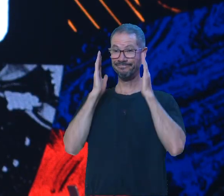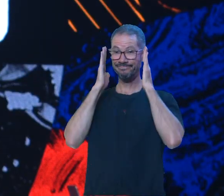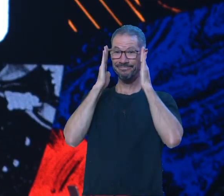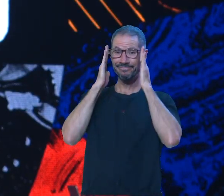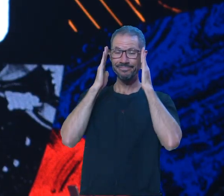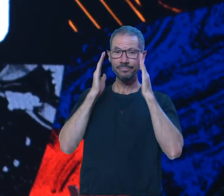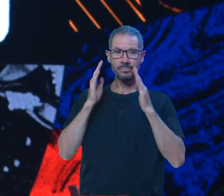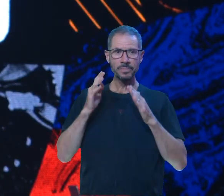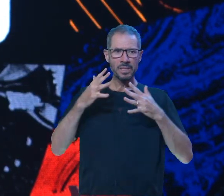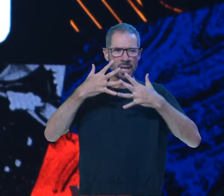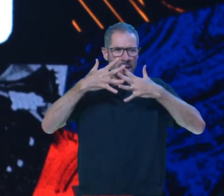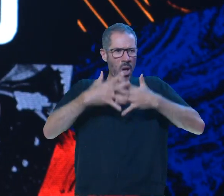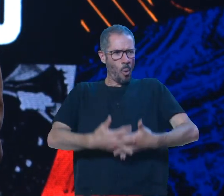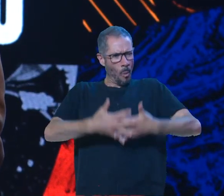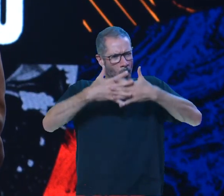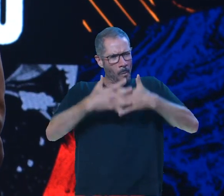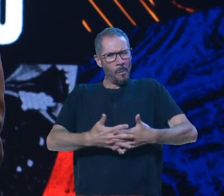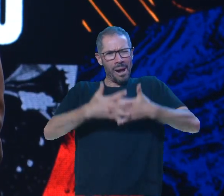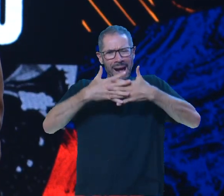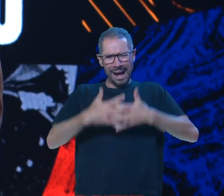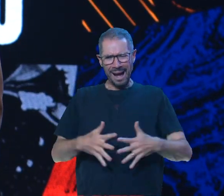O negócio complicado, meu irmão.